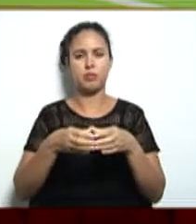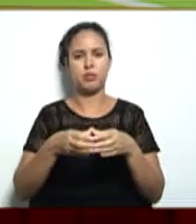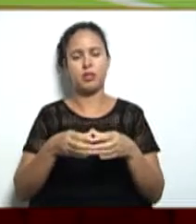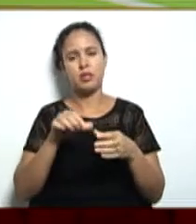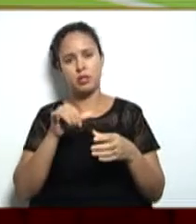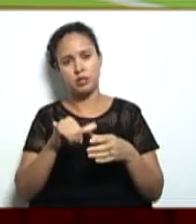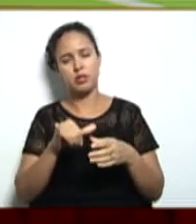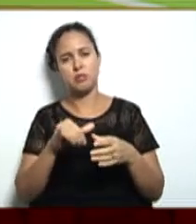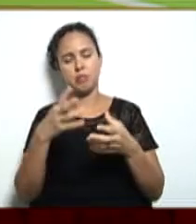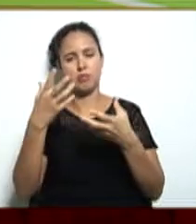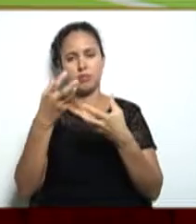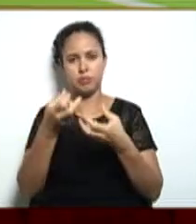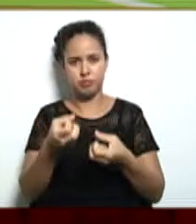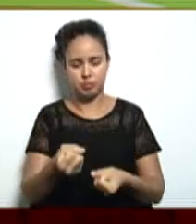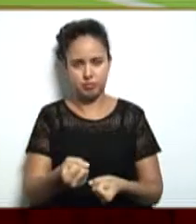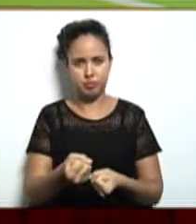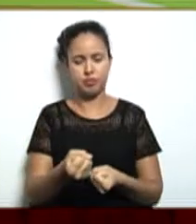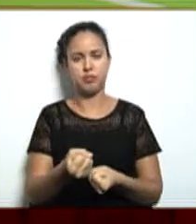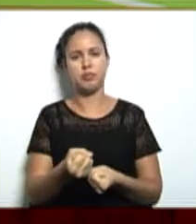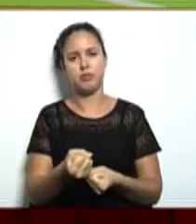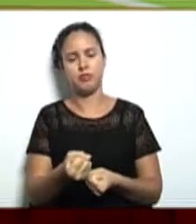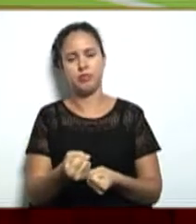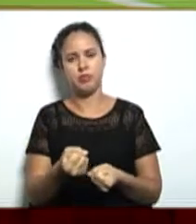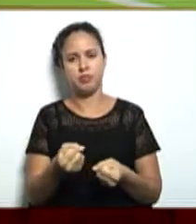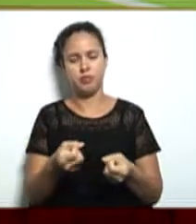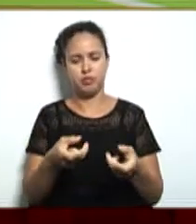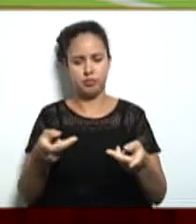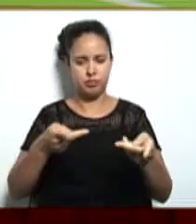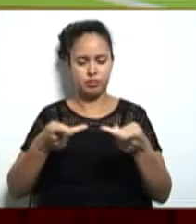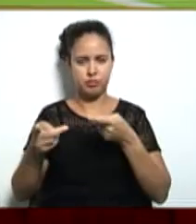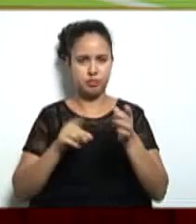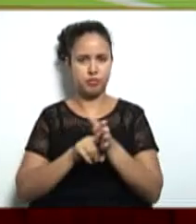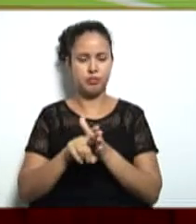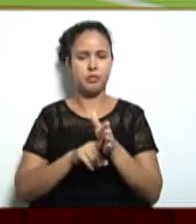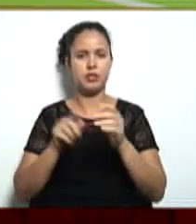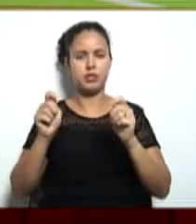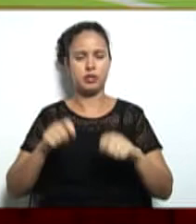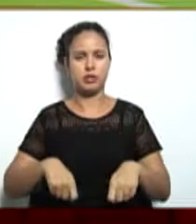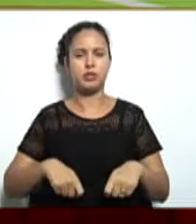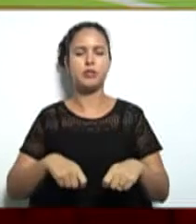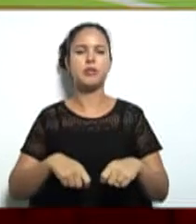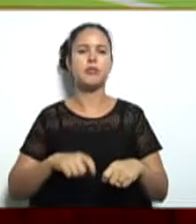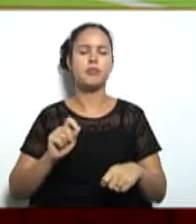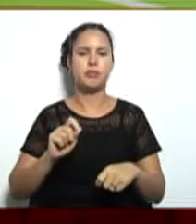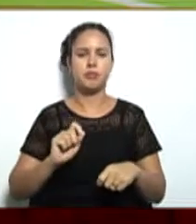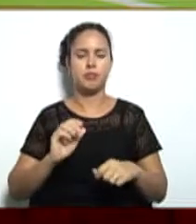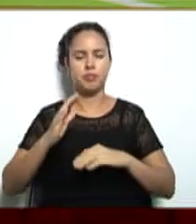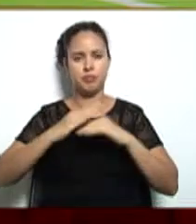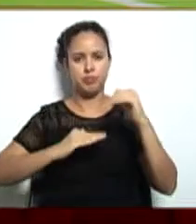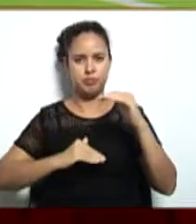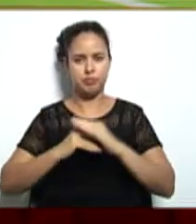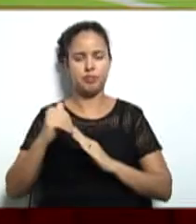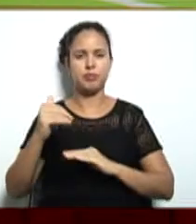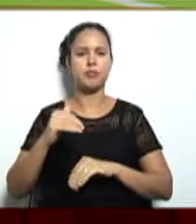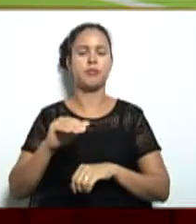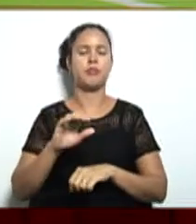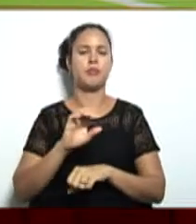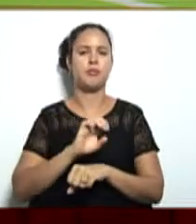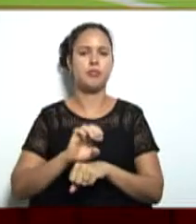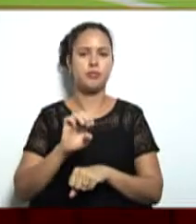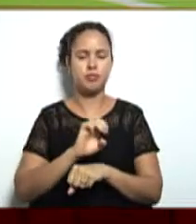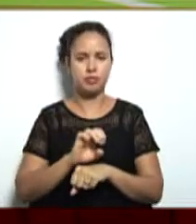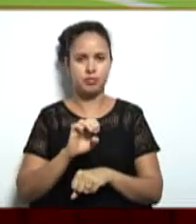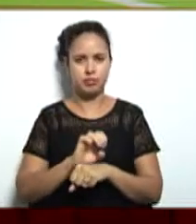realmente vale esse trabalho como uma vivência, vai ser caracterizado como prática profissional. Porque o que é